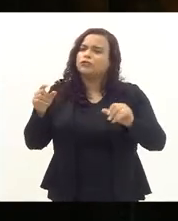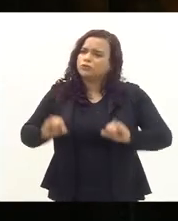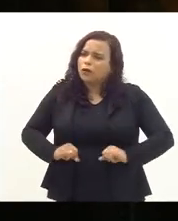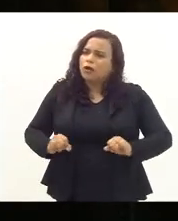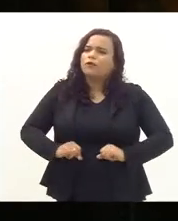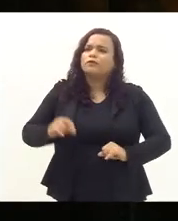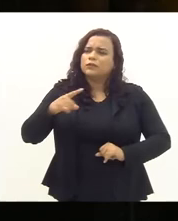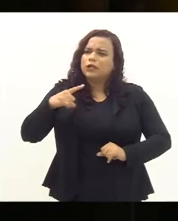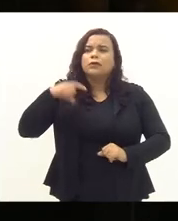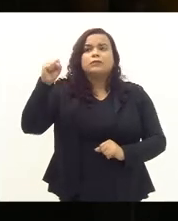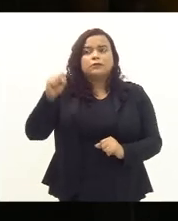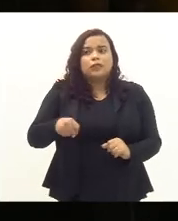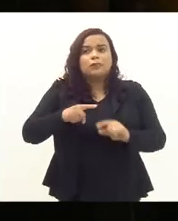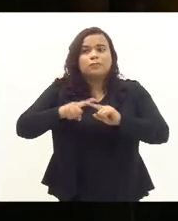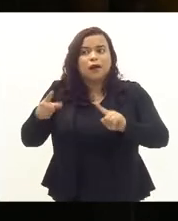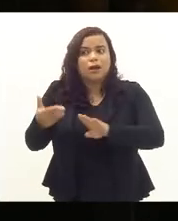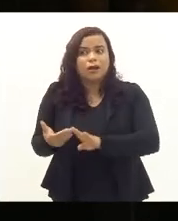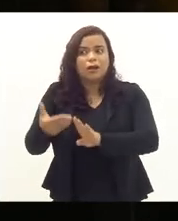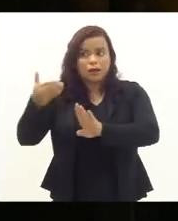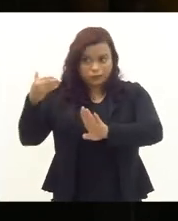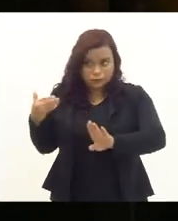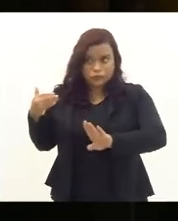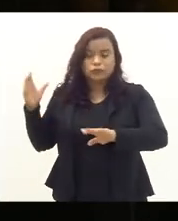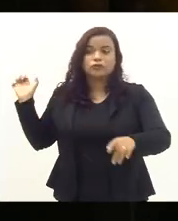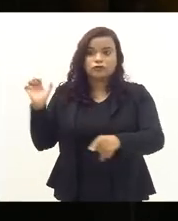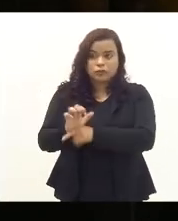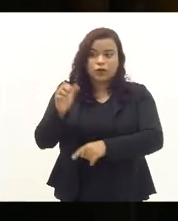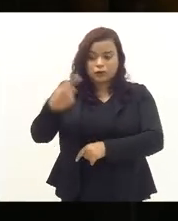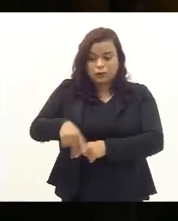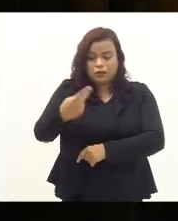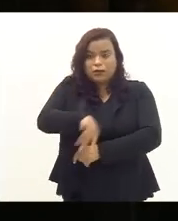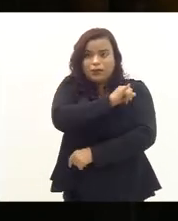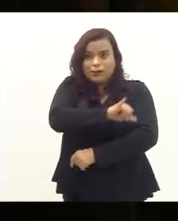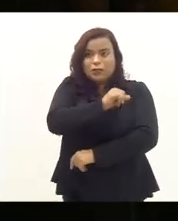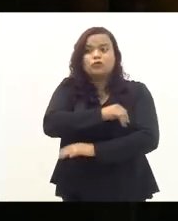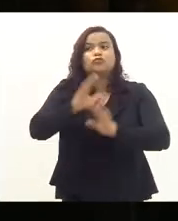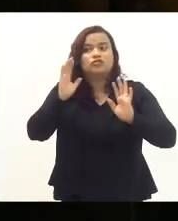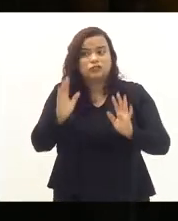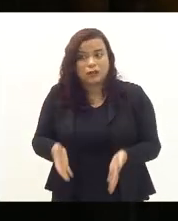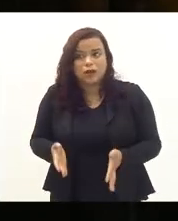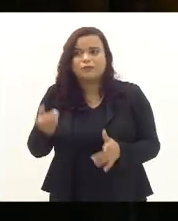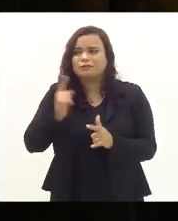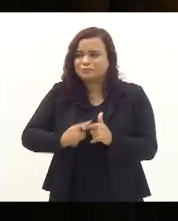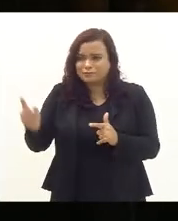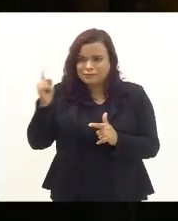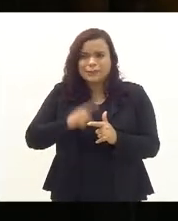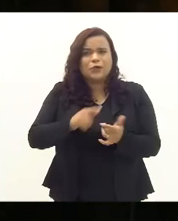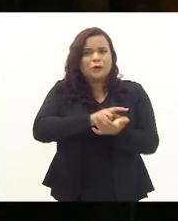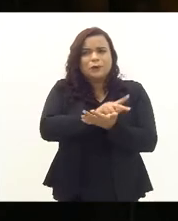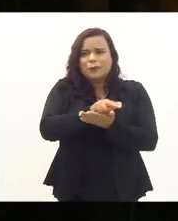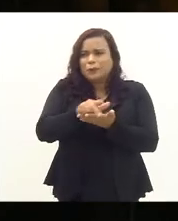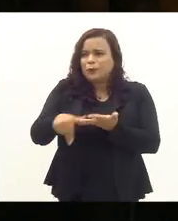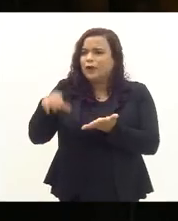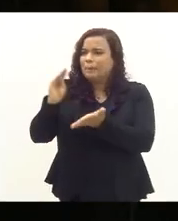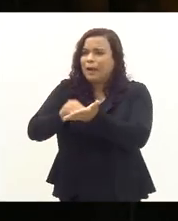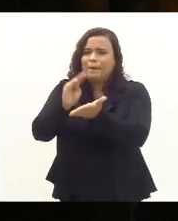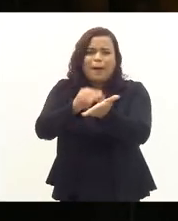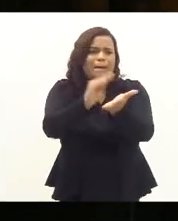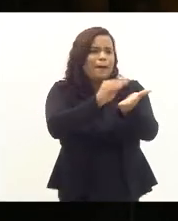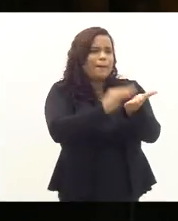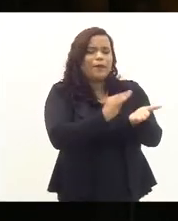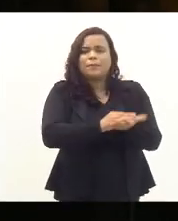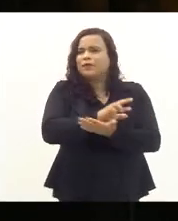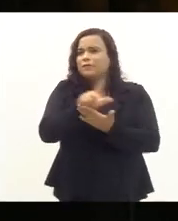mas antes de mesmo da pandemia o estado do Rio de Janeiro já tinha uma situação de precariedade